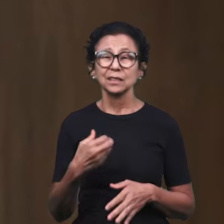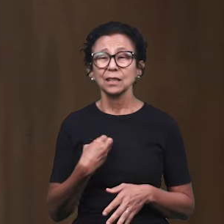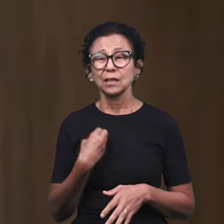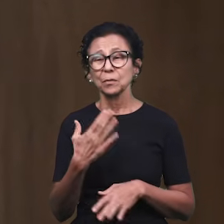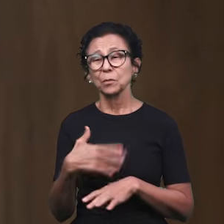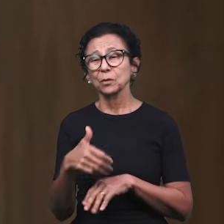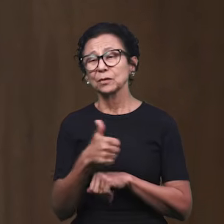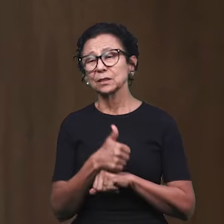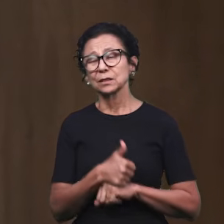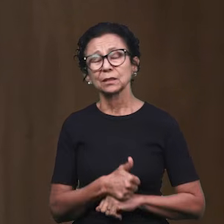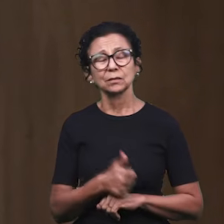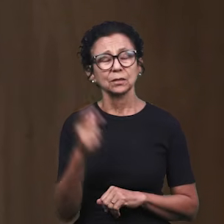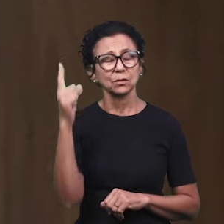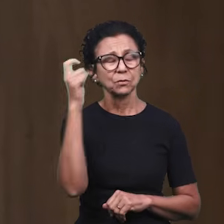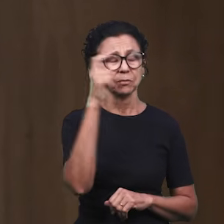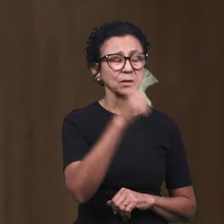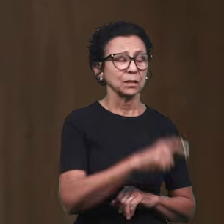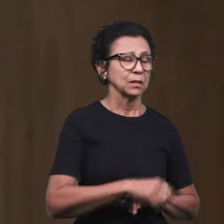pessoa...